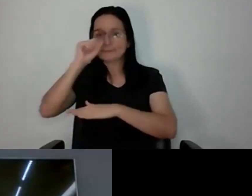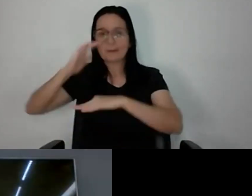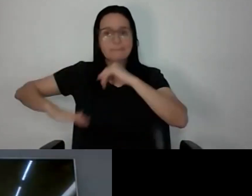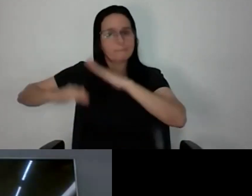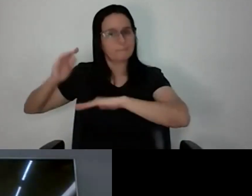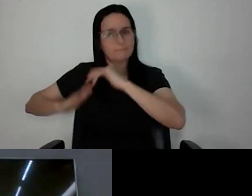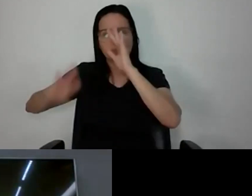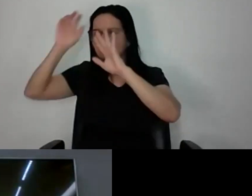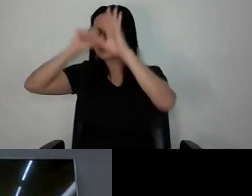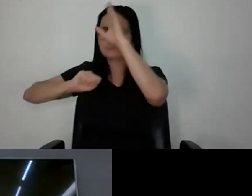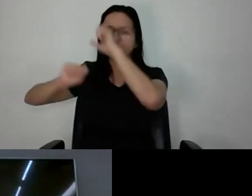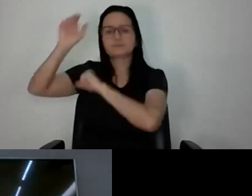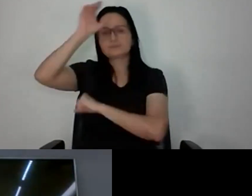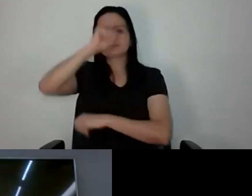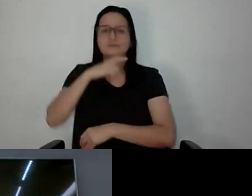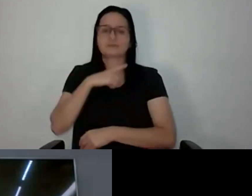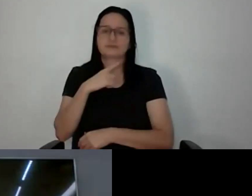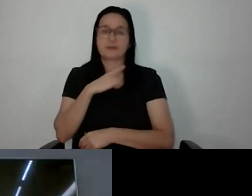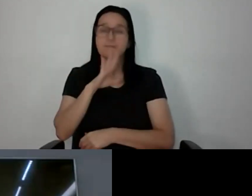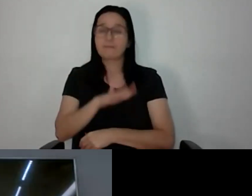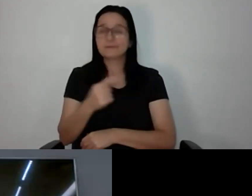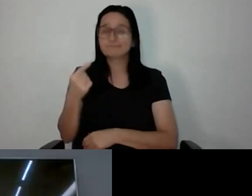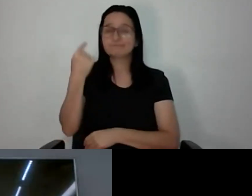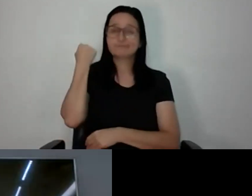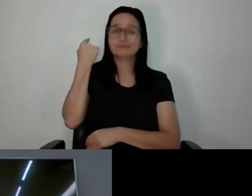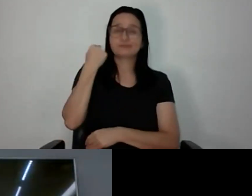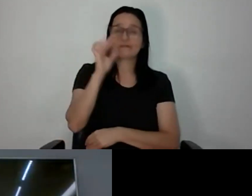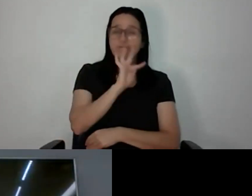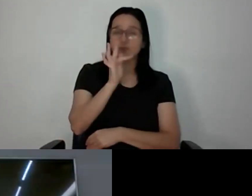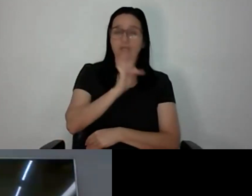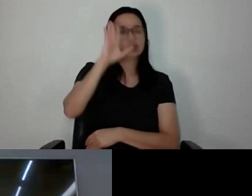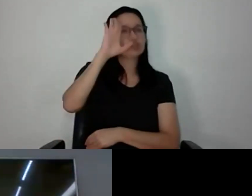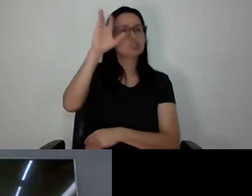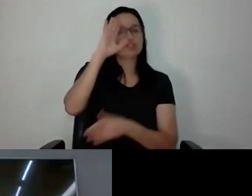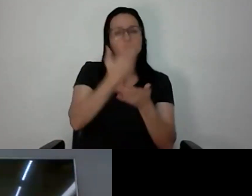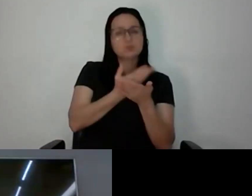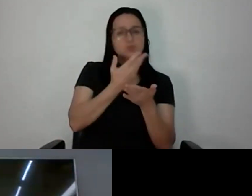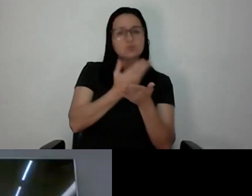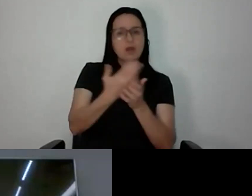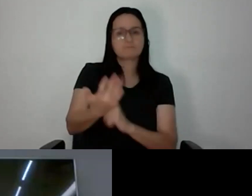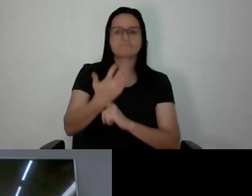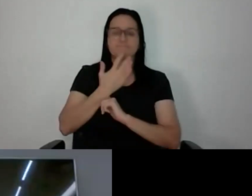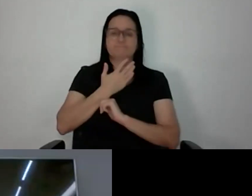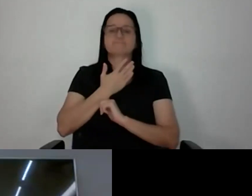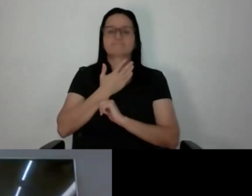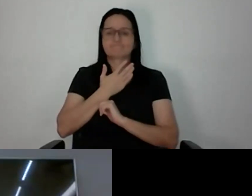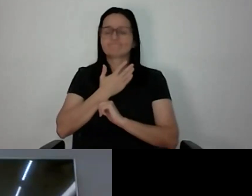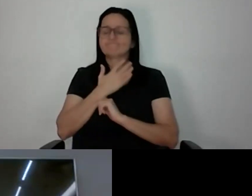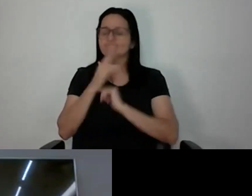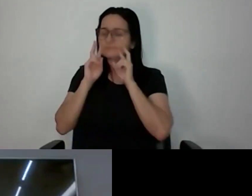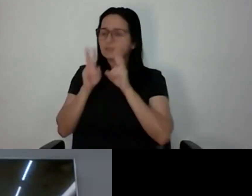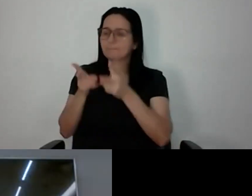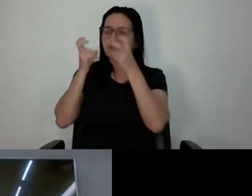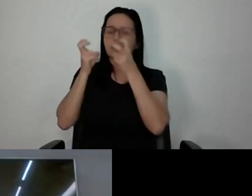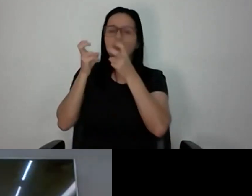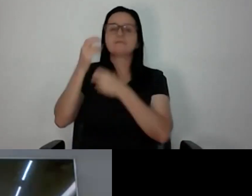mas claro que todo o arcabouço teórico que eu tive dentro da faculdade me ajudou a ter outros olhares para a interpretação